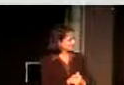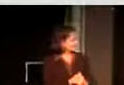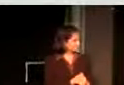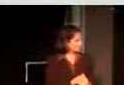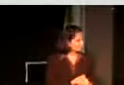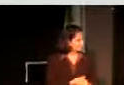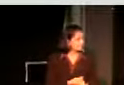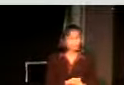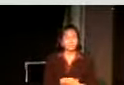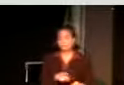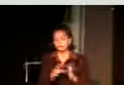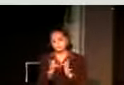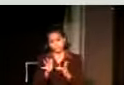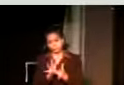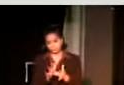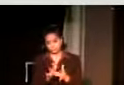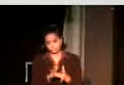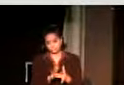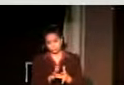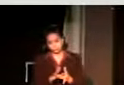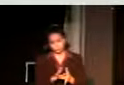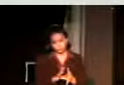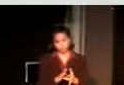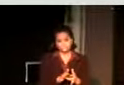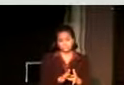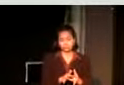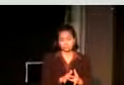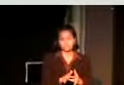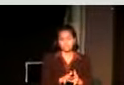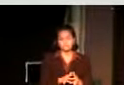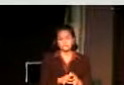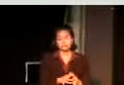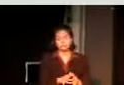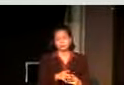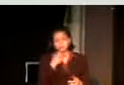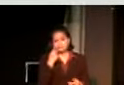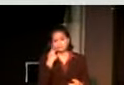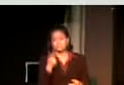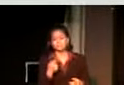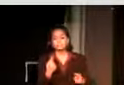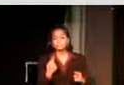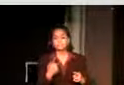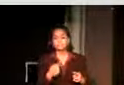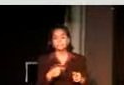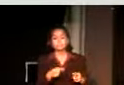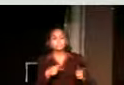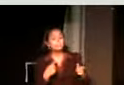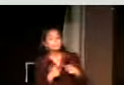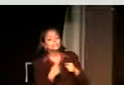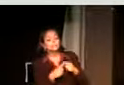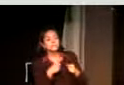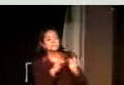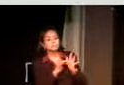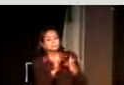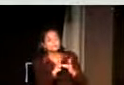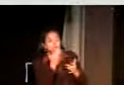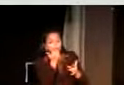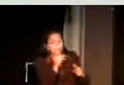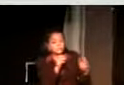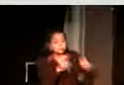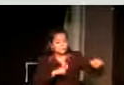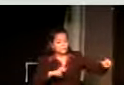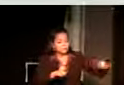seus discípulos porque o seu mestre está comendo com publicanos e pecadores Jesus tinha uma audição